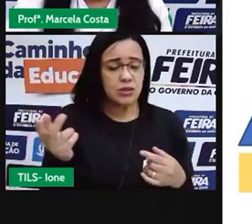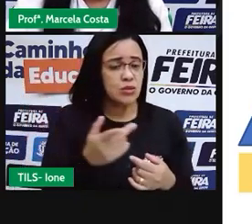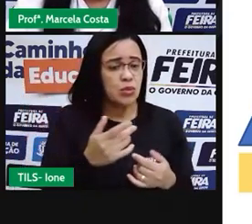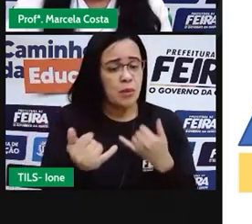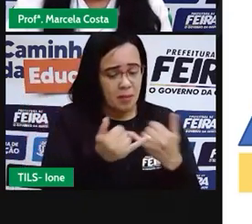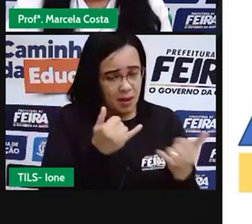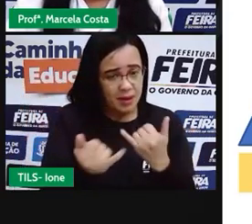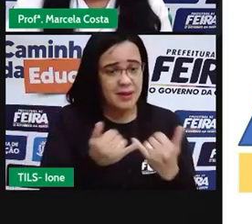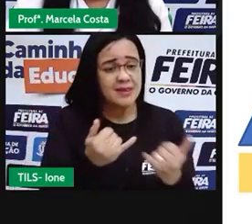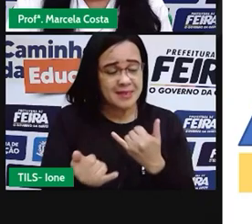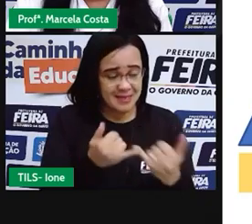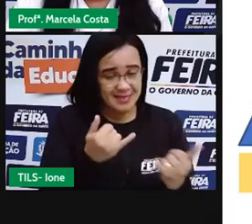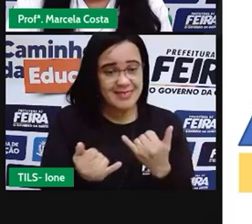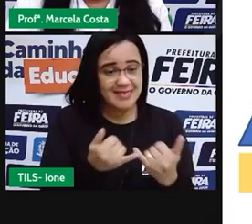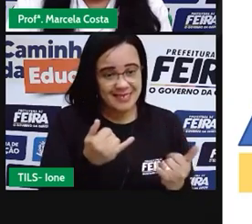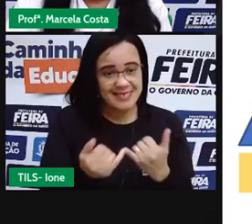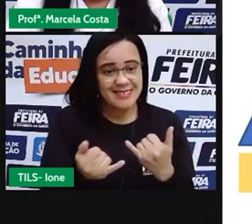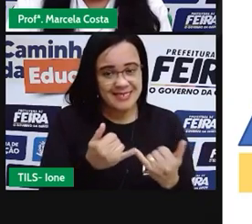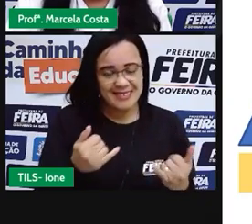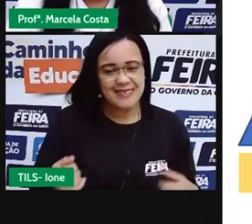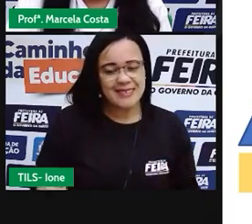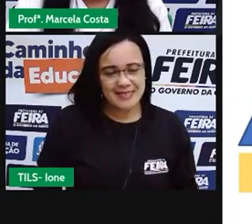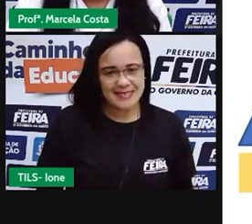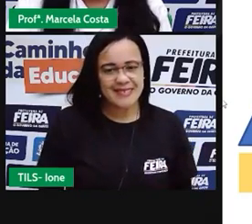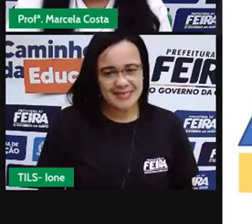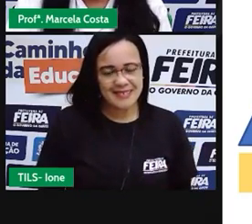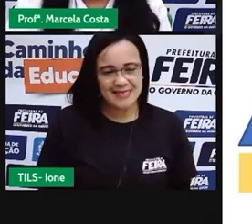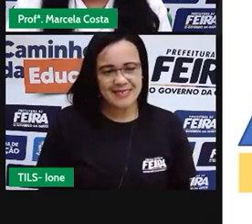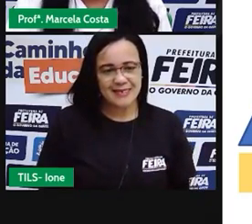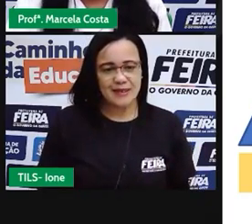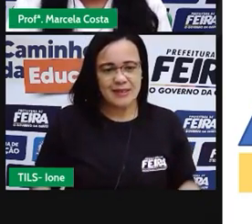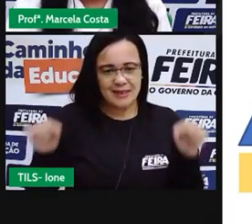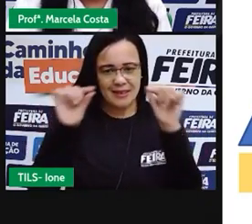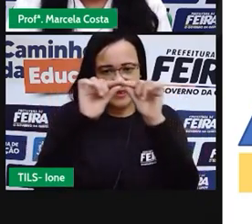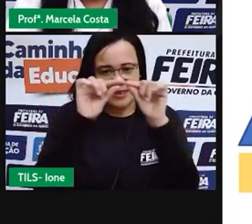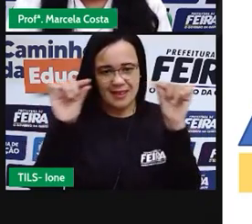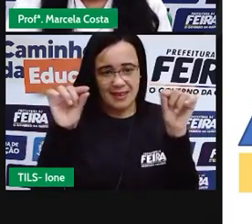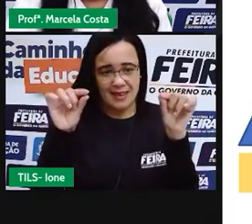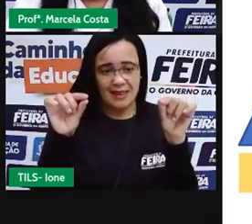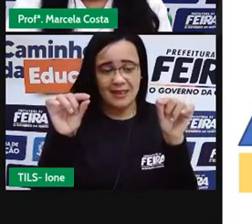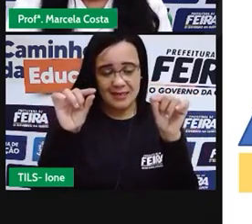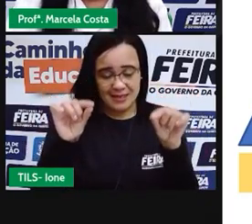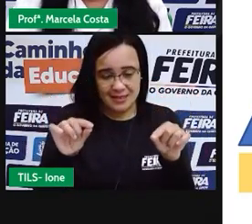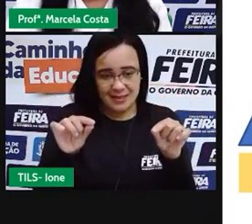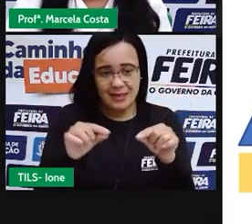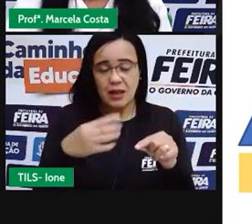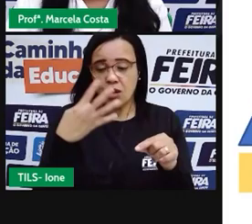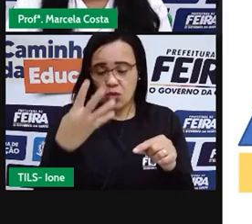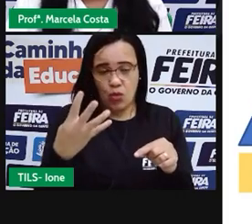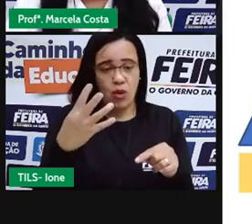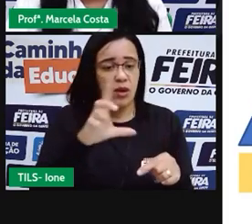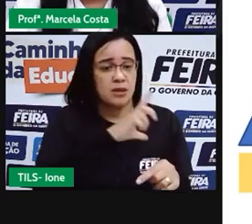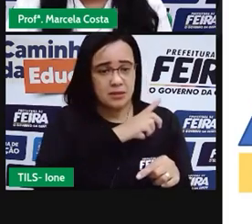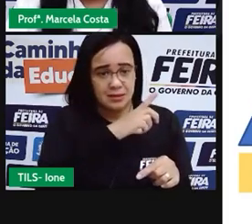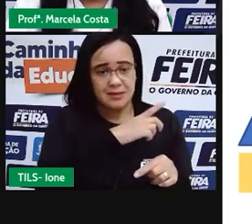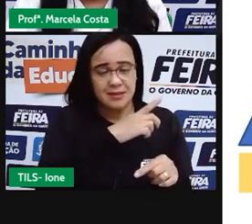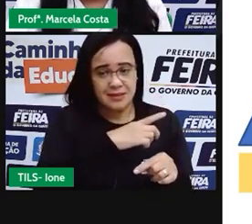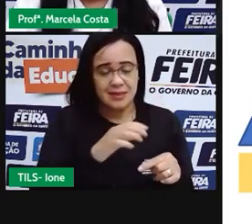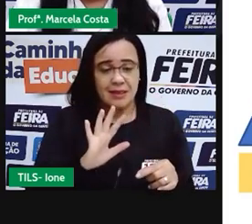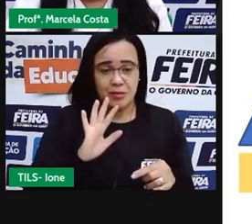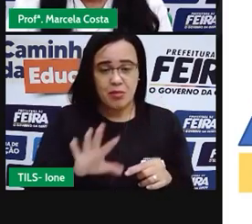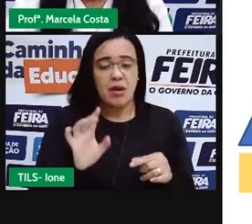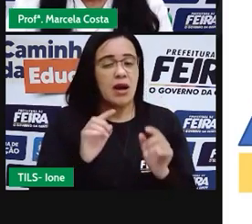Veja que o círculo é diferente do triângulo, do quadrado e do retângulo. Mas o retângulo